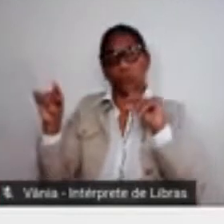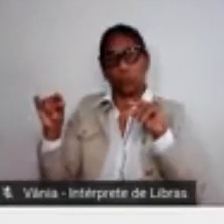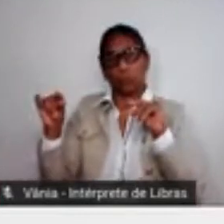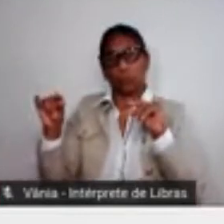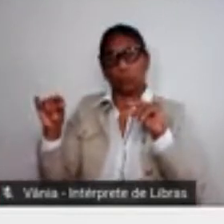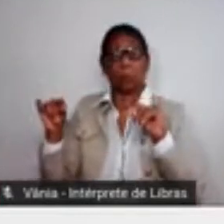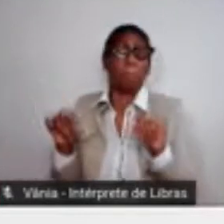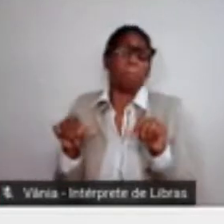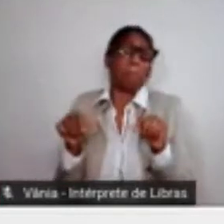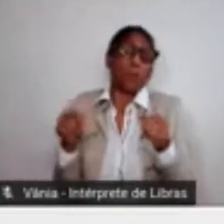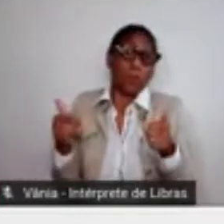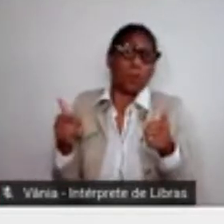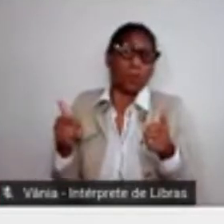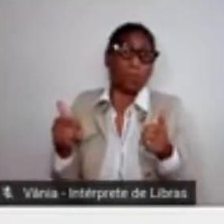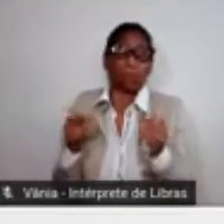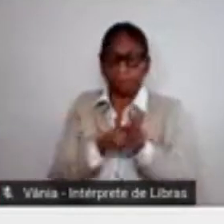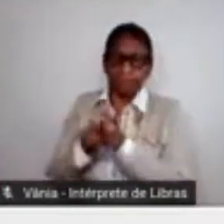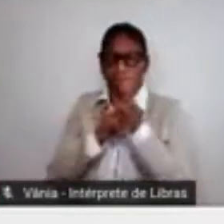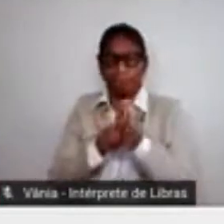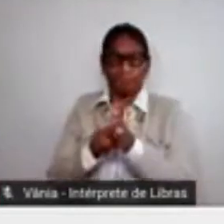no indicador que mede